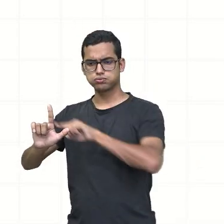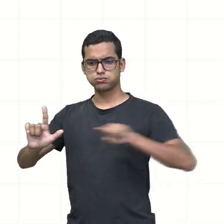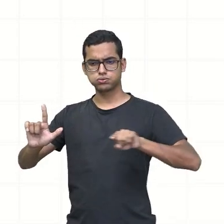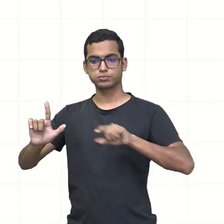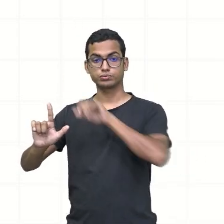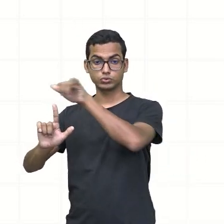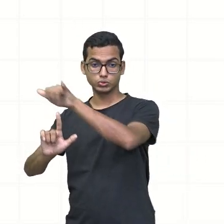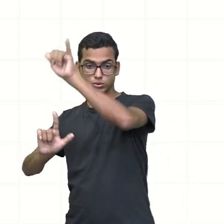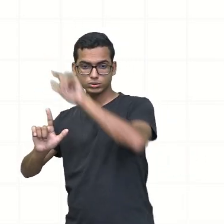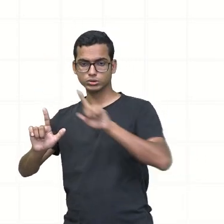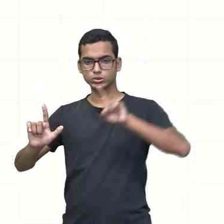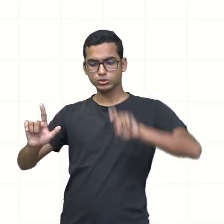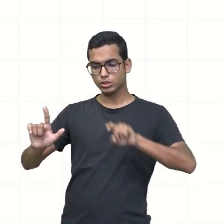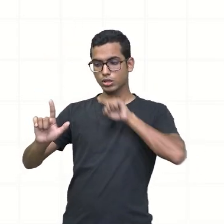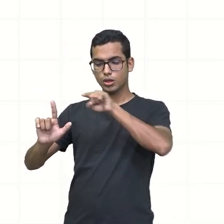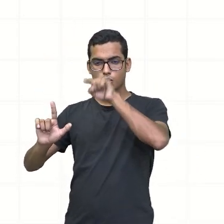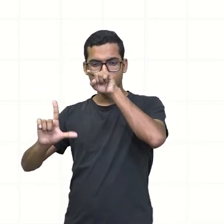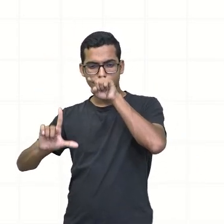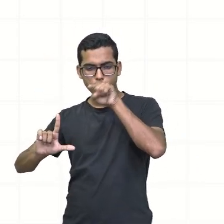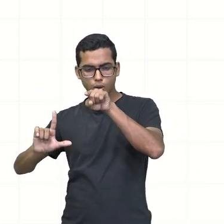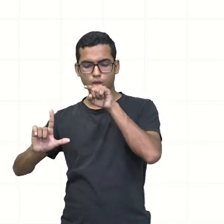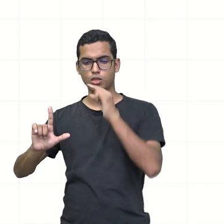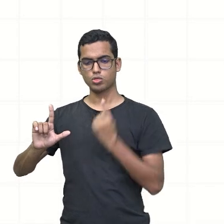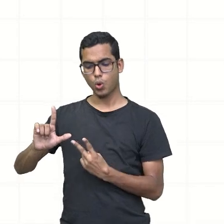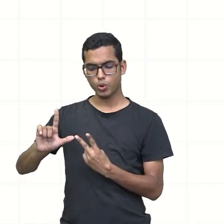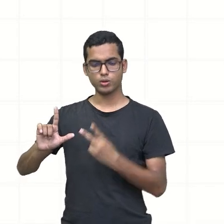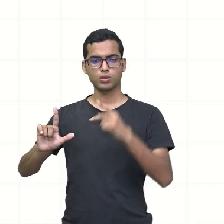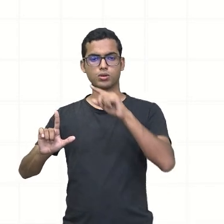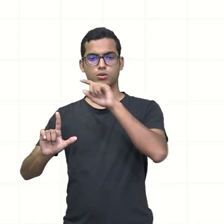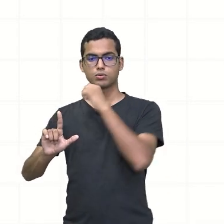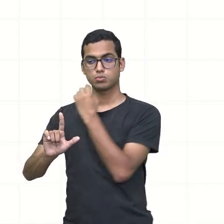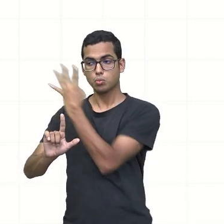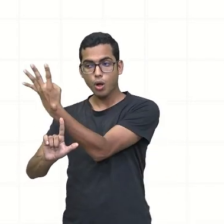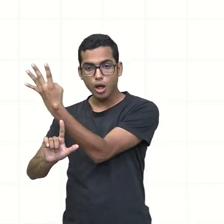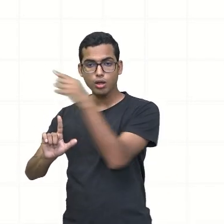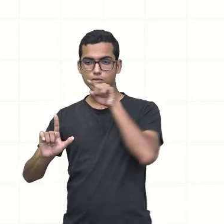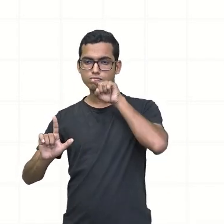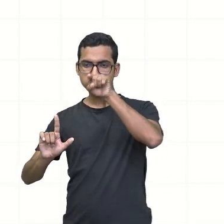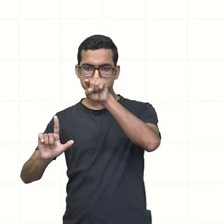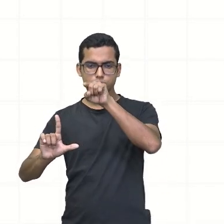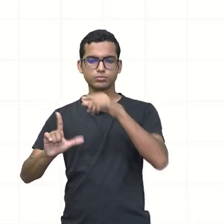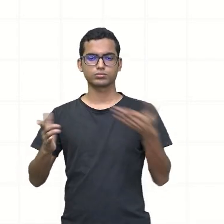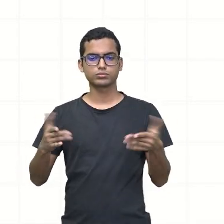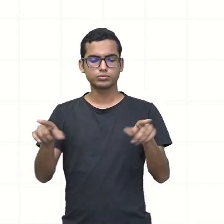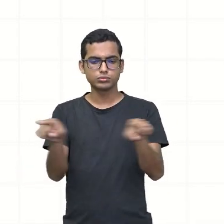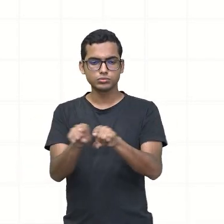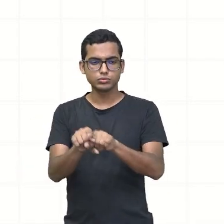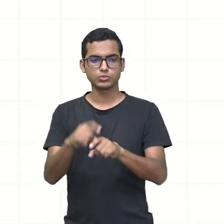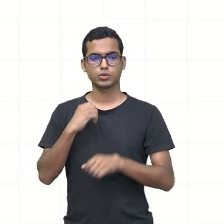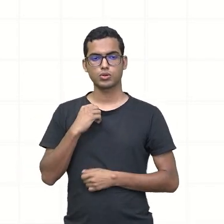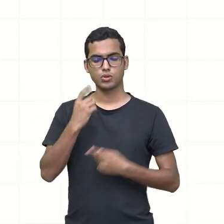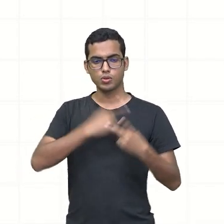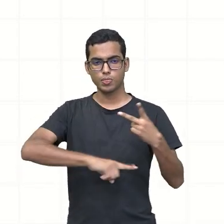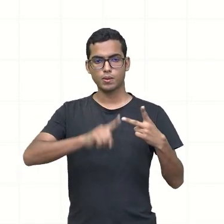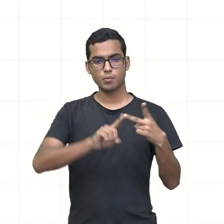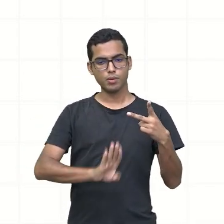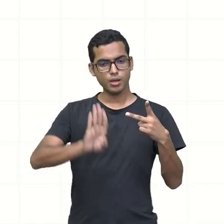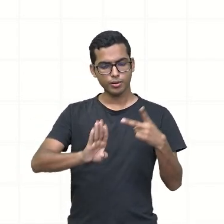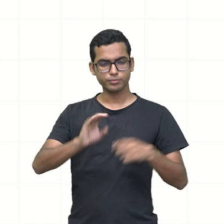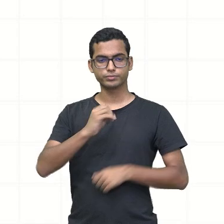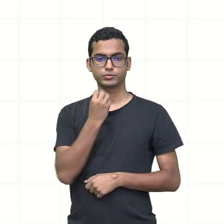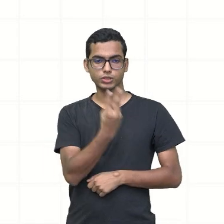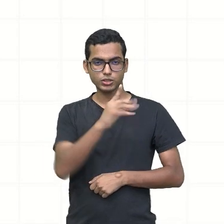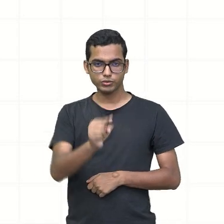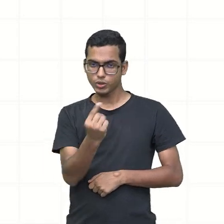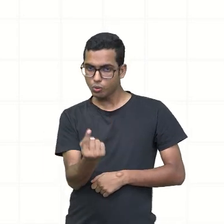no 3,1. Acompanho. 3 aqui para o eixo horizontal e 1 para o vertical, tá